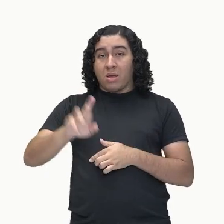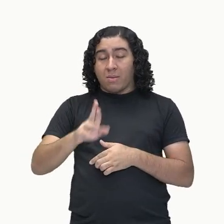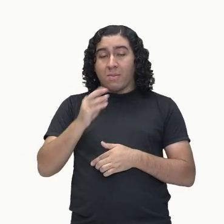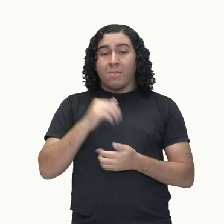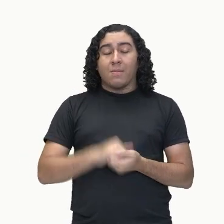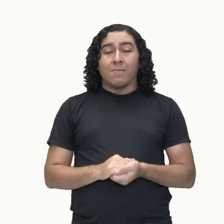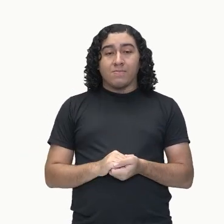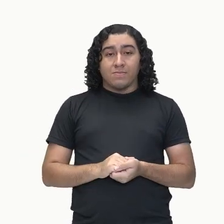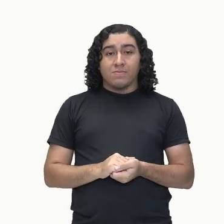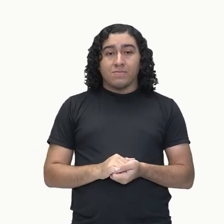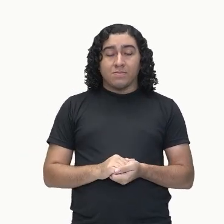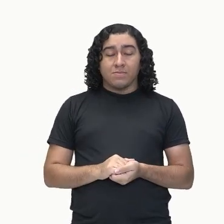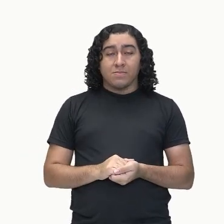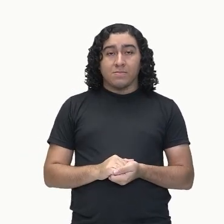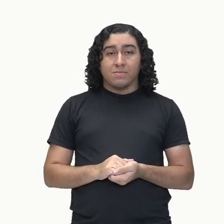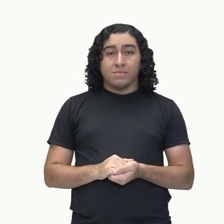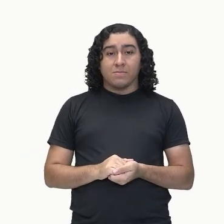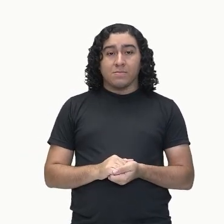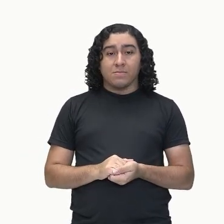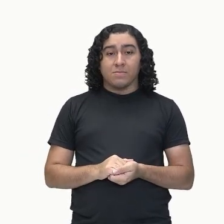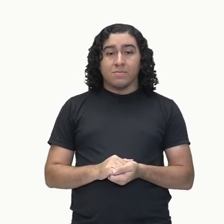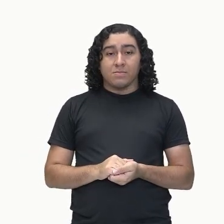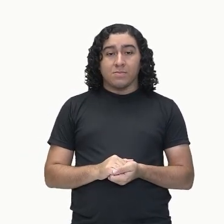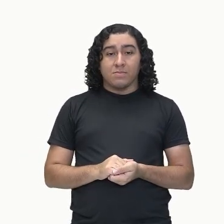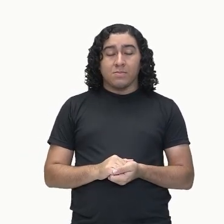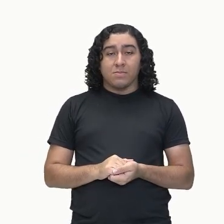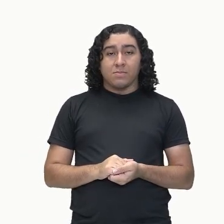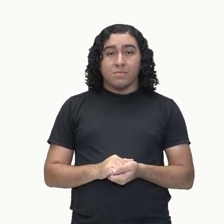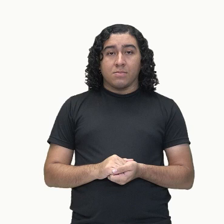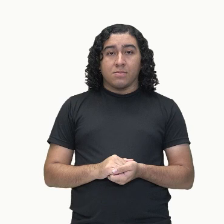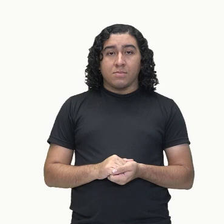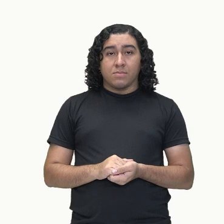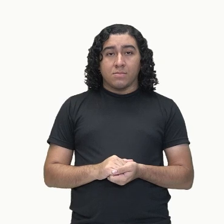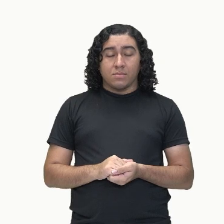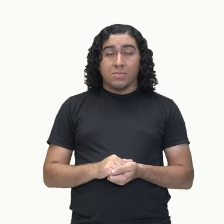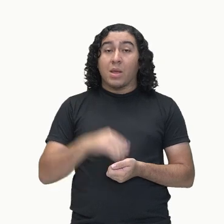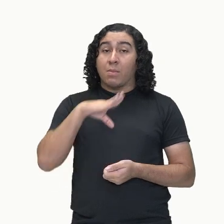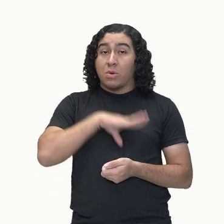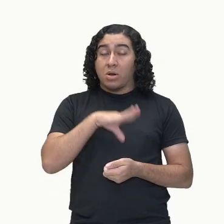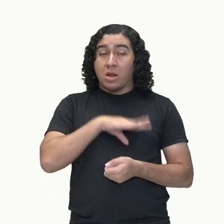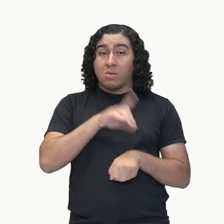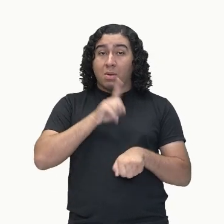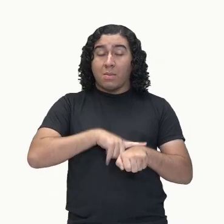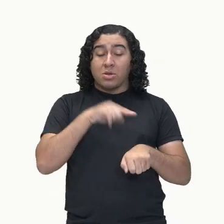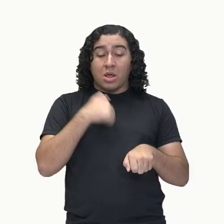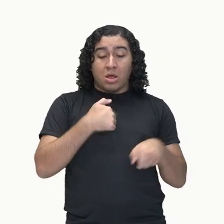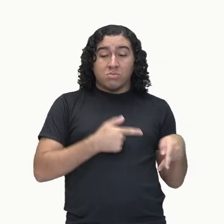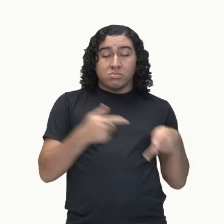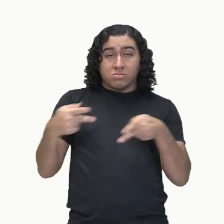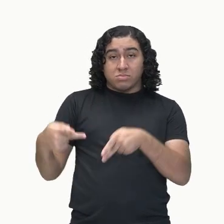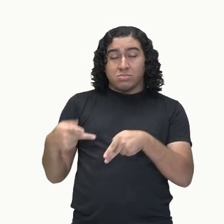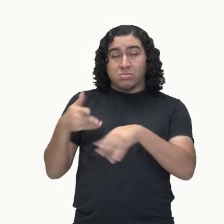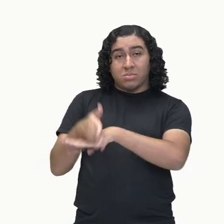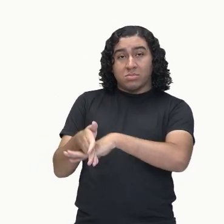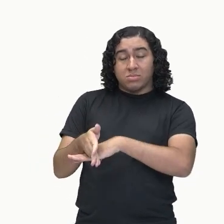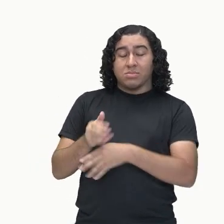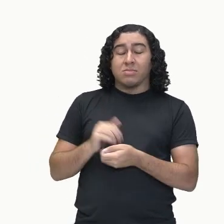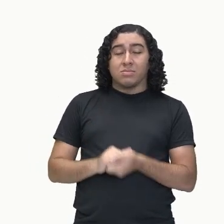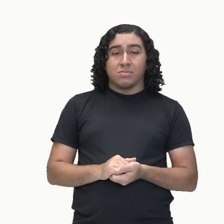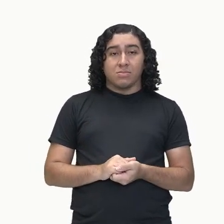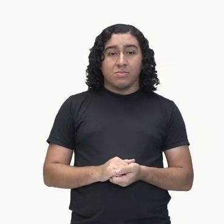que quando el no portugês seria quando eu chegar né no espanhol não quando cheg é assim que